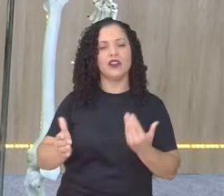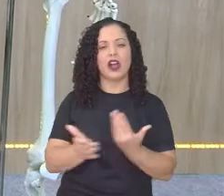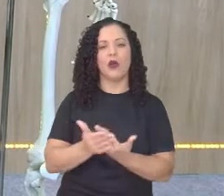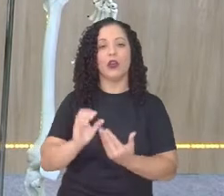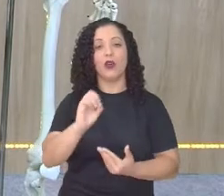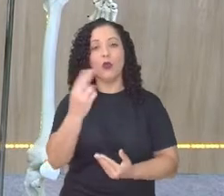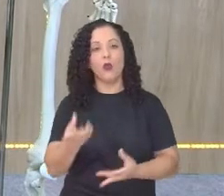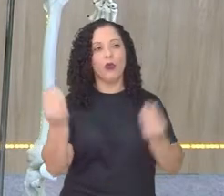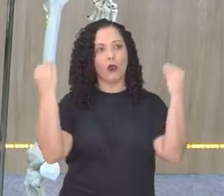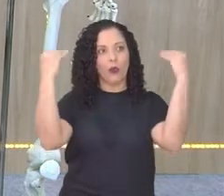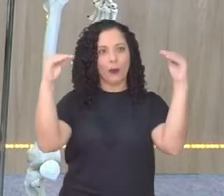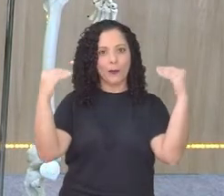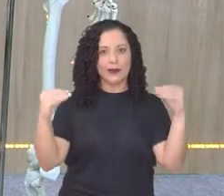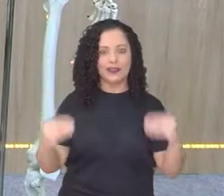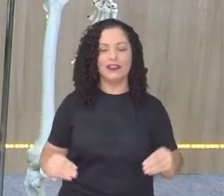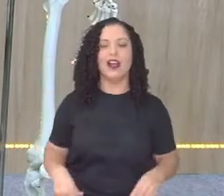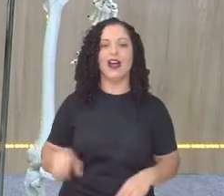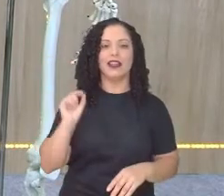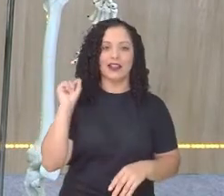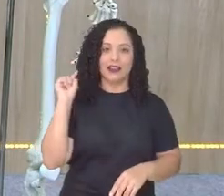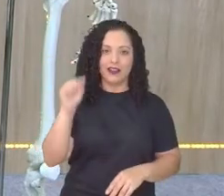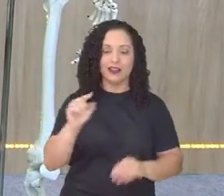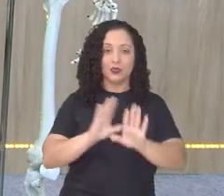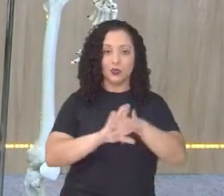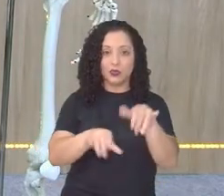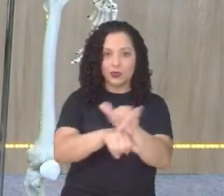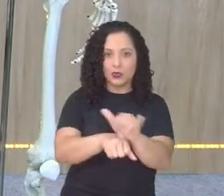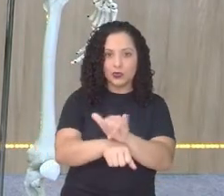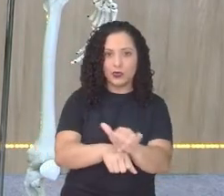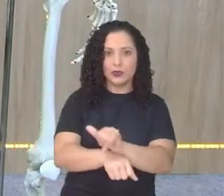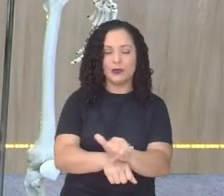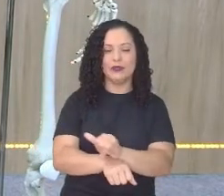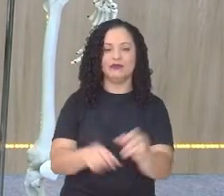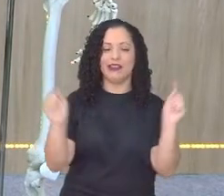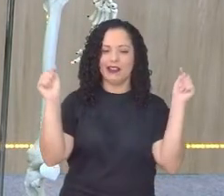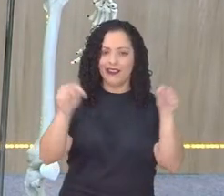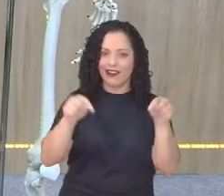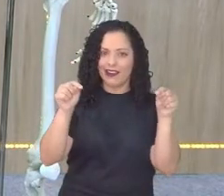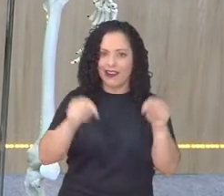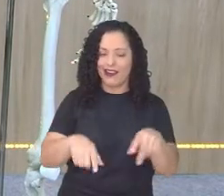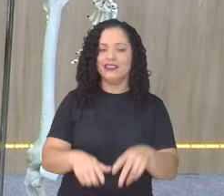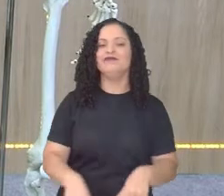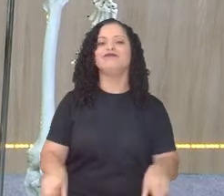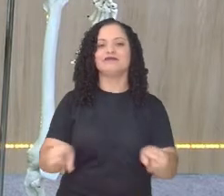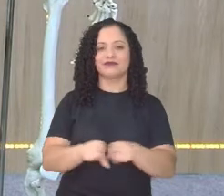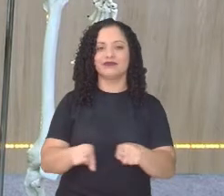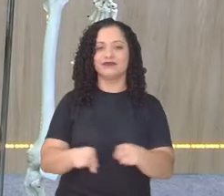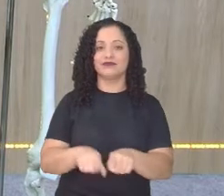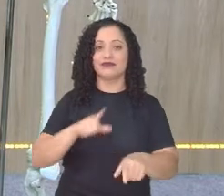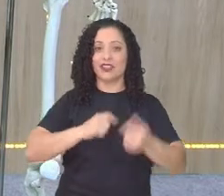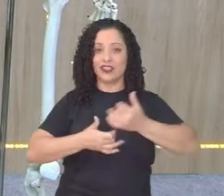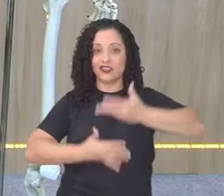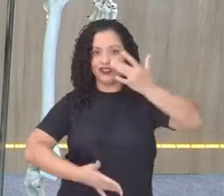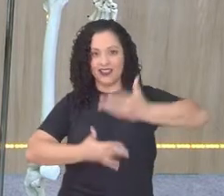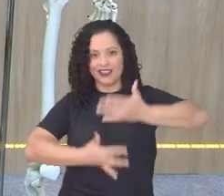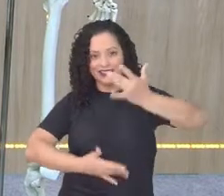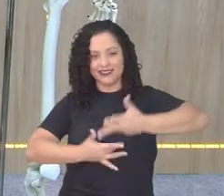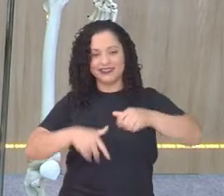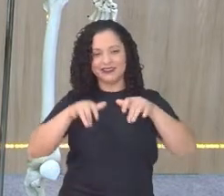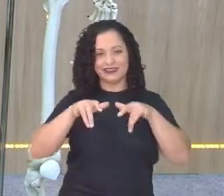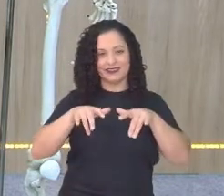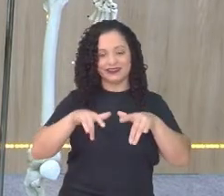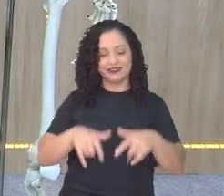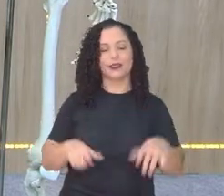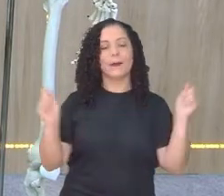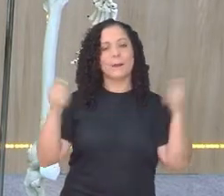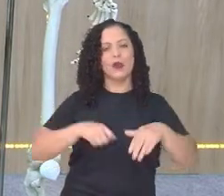alguém, essa aula fica disponível no YouTube. E lá no YouTube, vocês não podem esquecer que também tem chat. A gente vai poder conversar